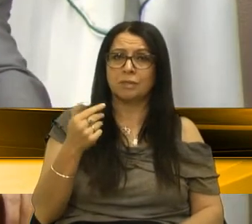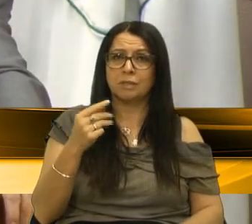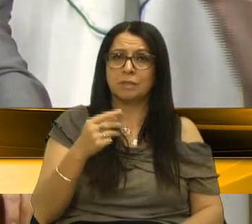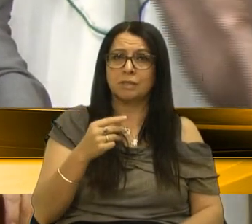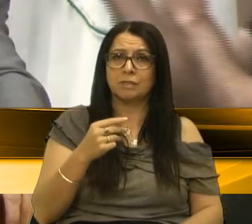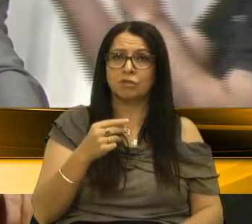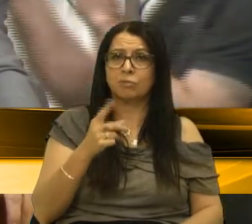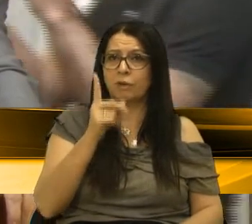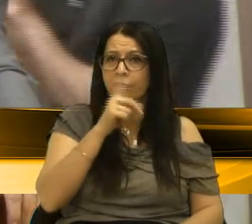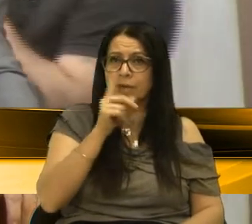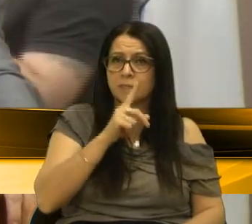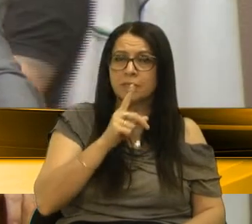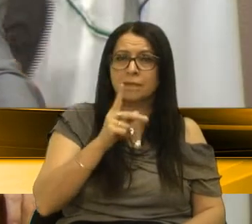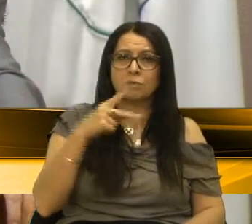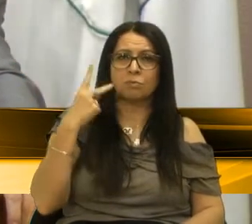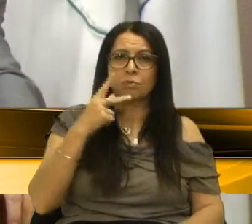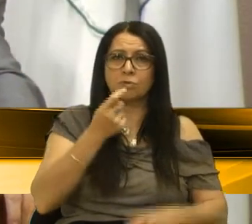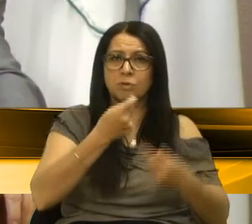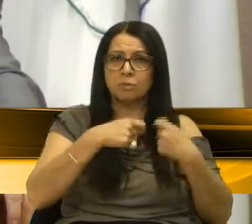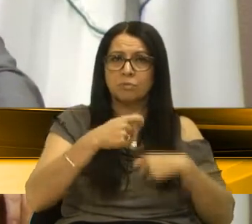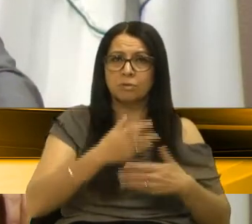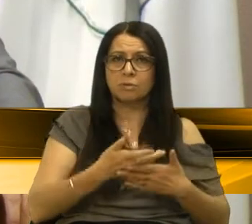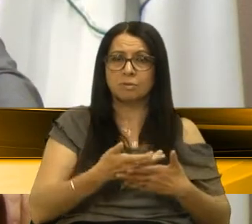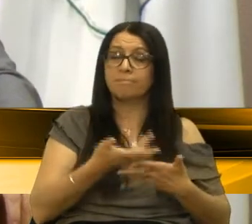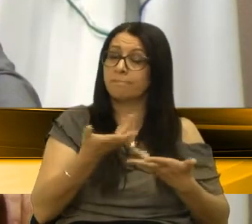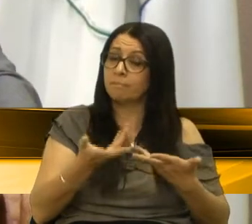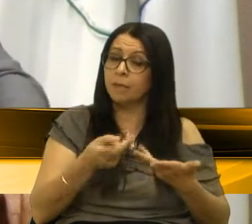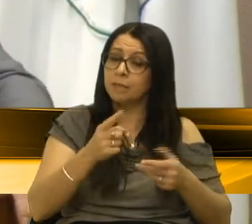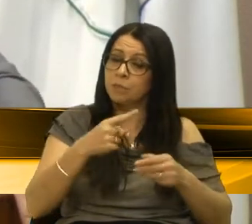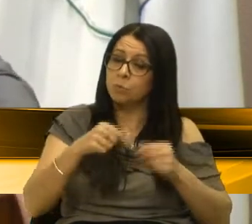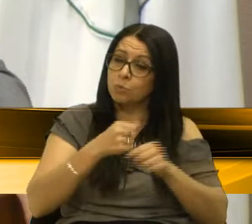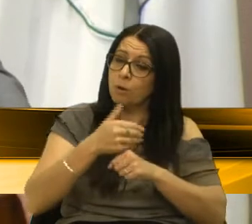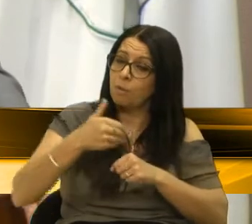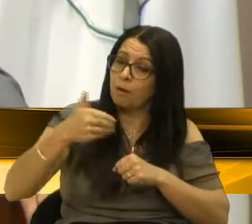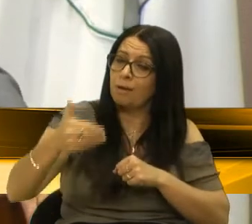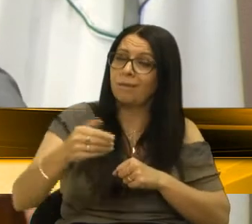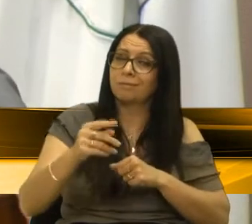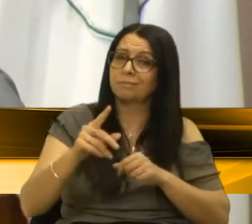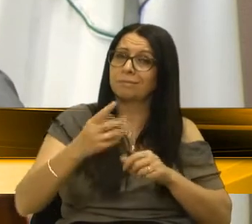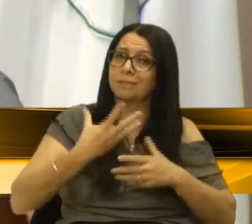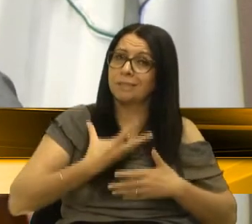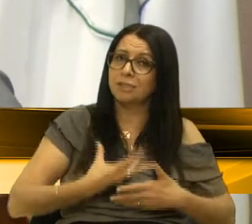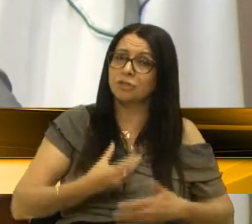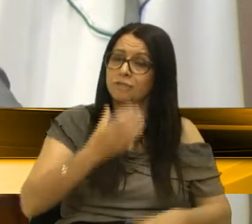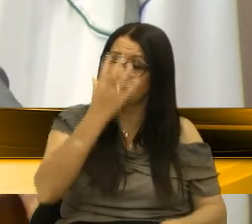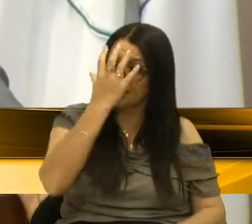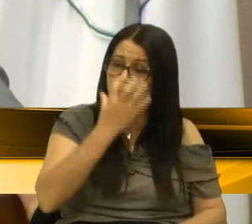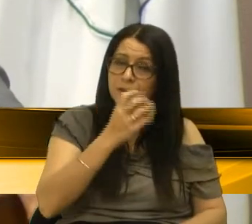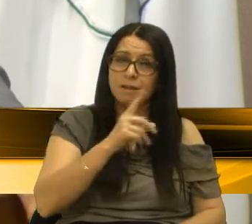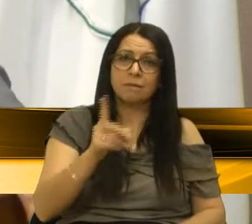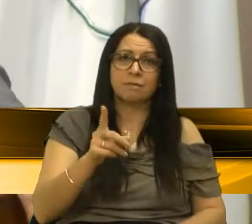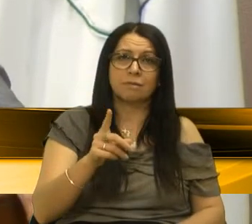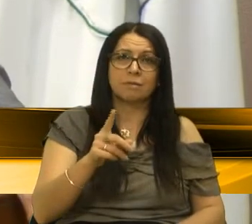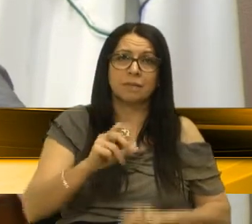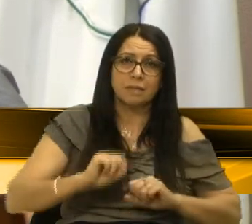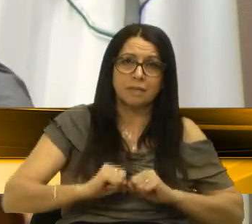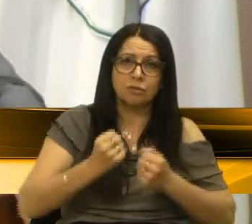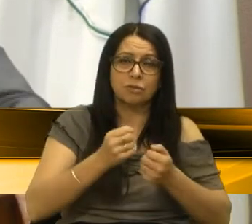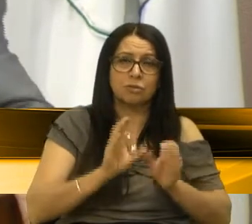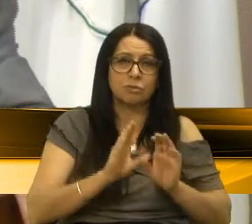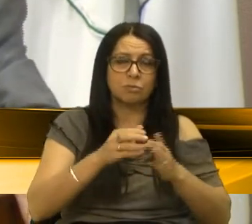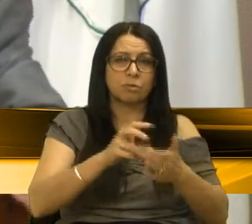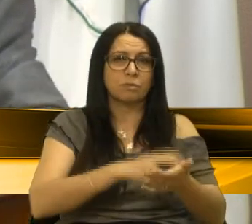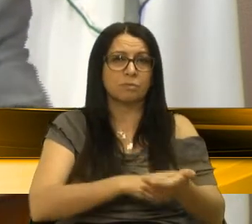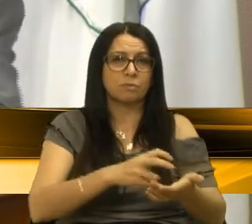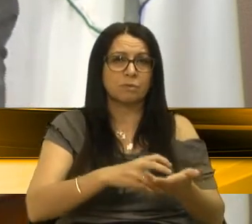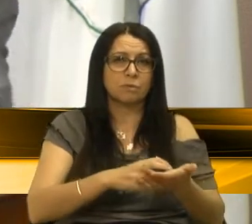infração político-administrativa. Porém, ao longo do trabalho exaustivo e sério e dedicado da comissão